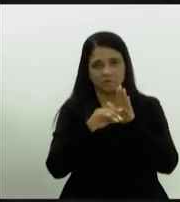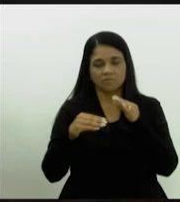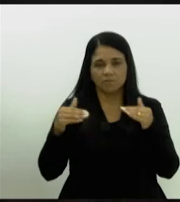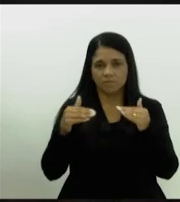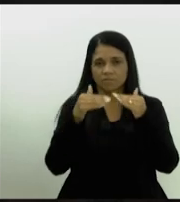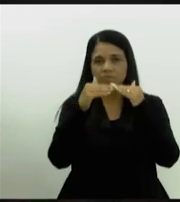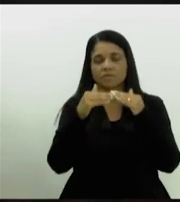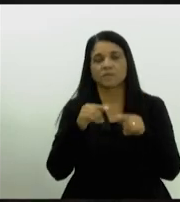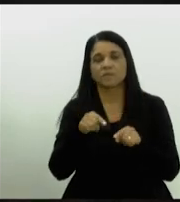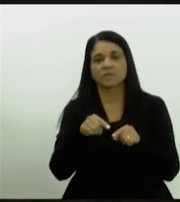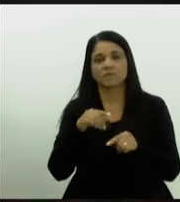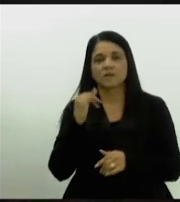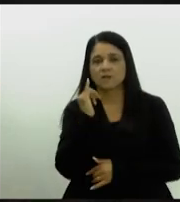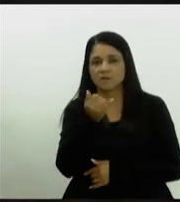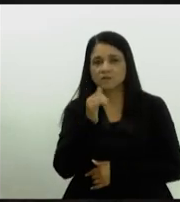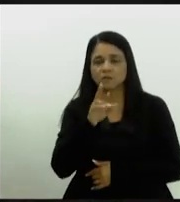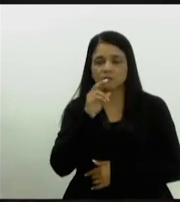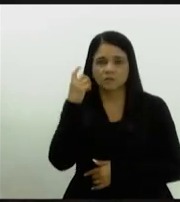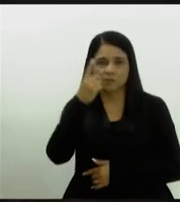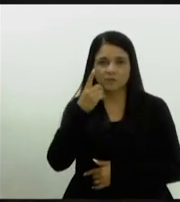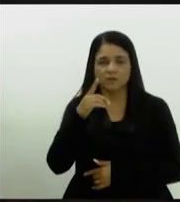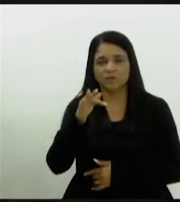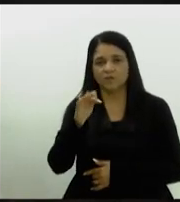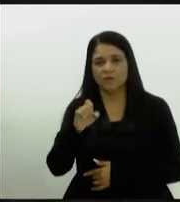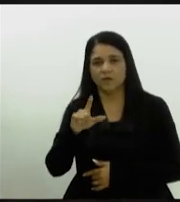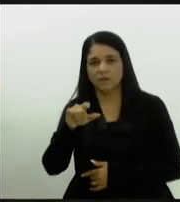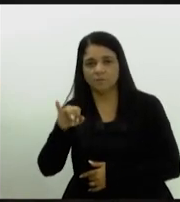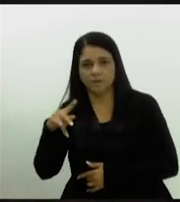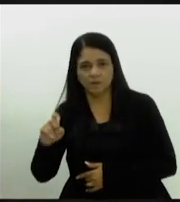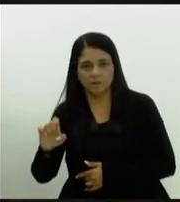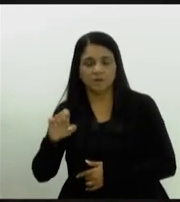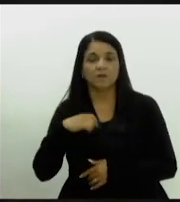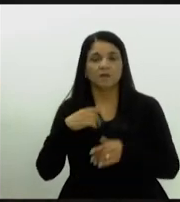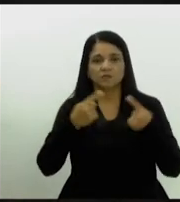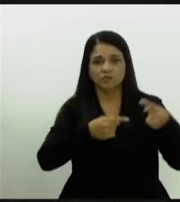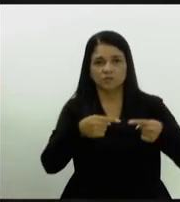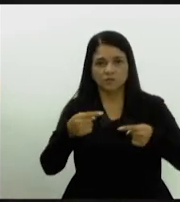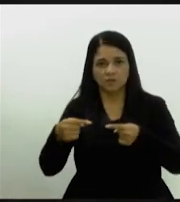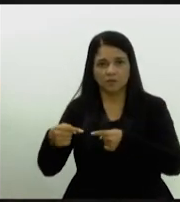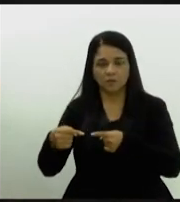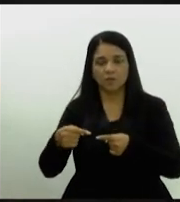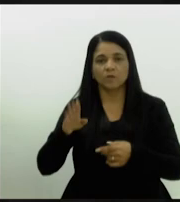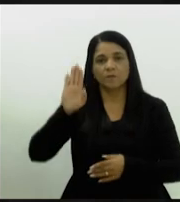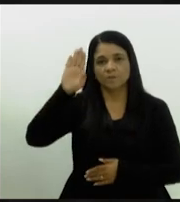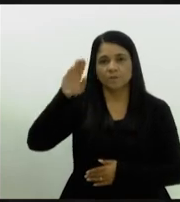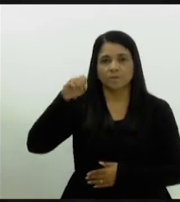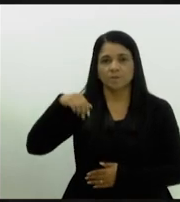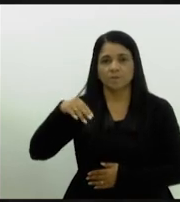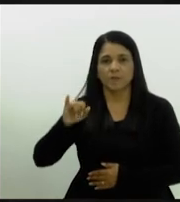favorável, relator, deputado Felipe Soares. Em discussão, para discutir, deputado Mink.